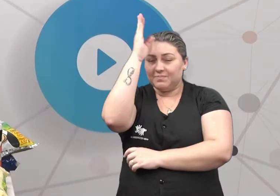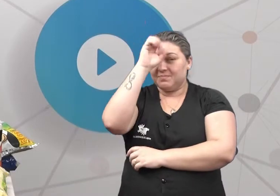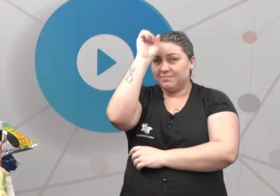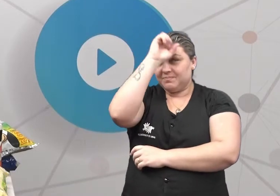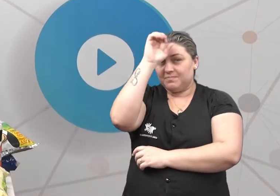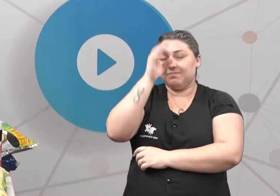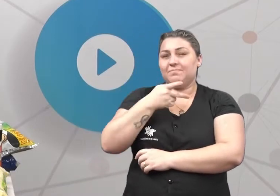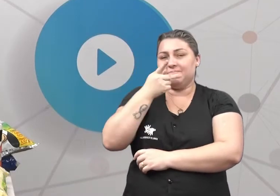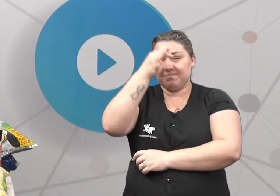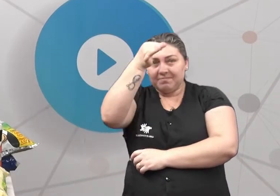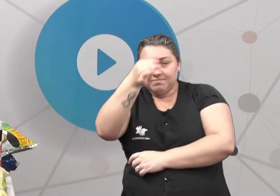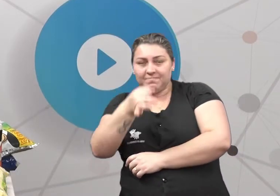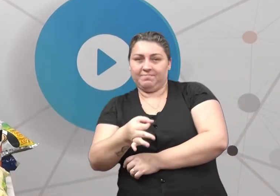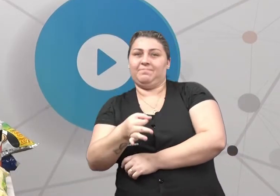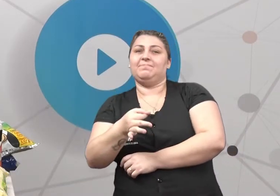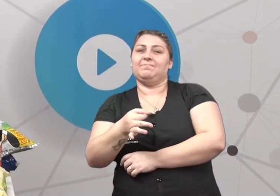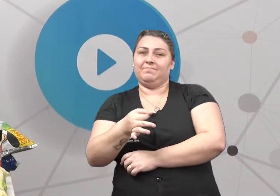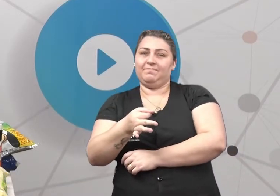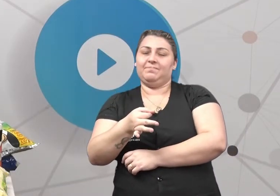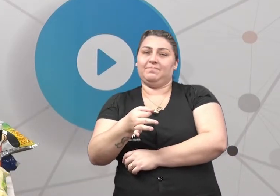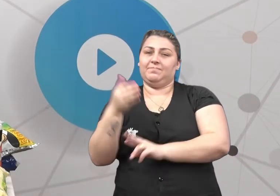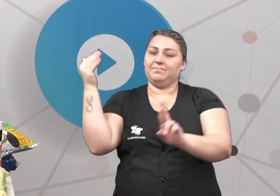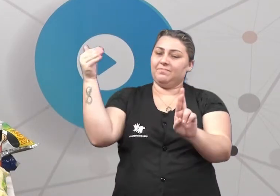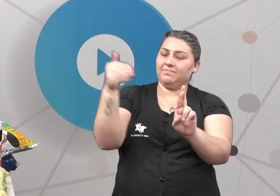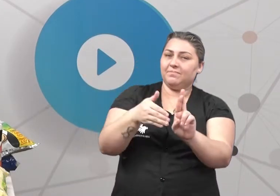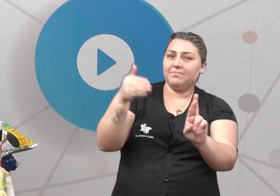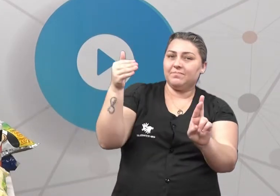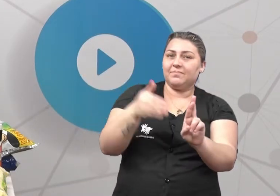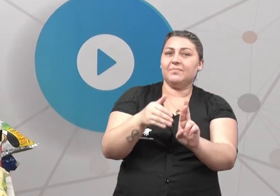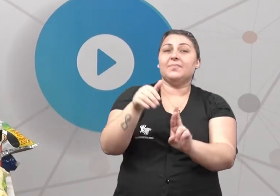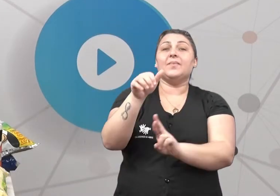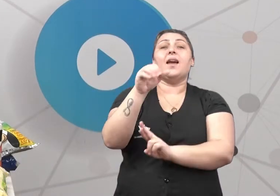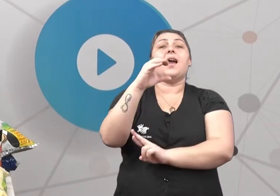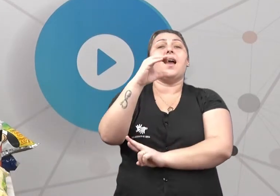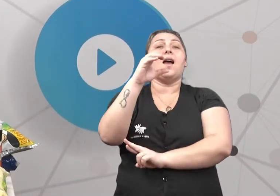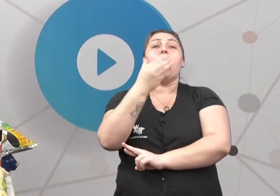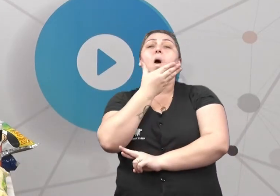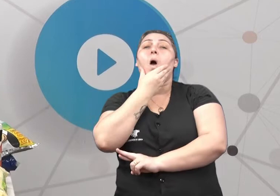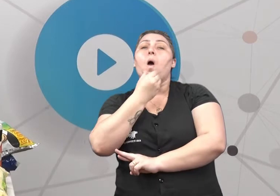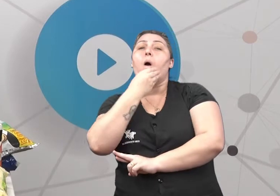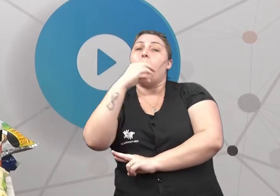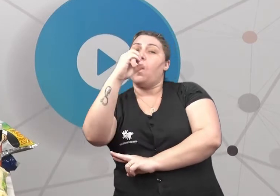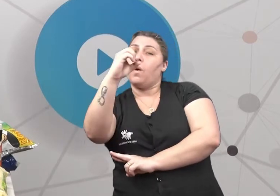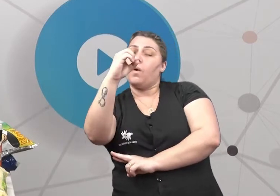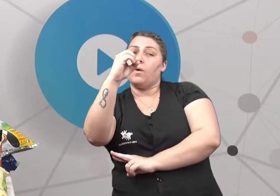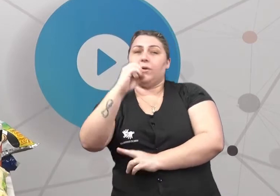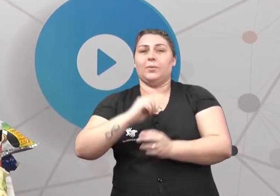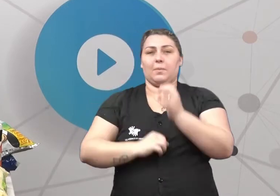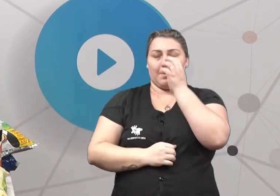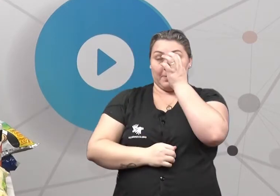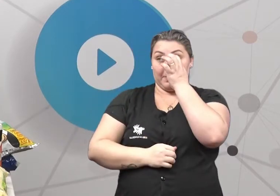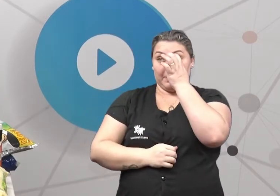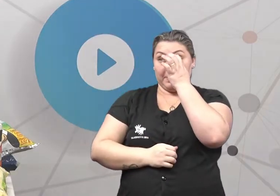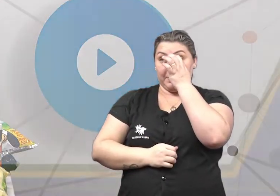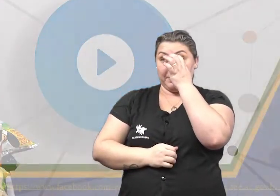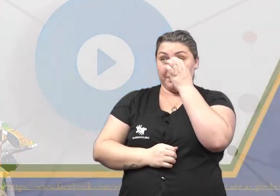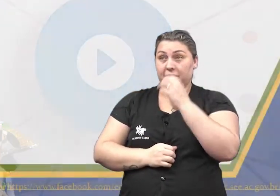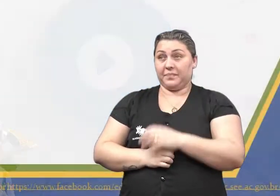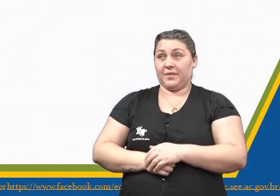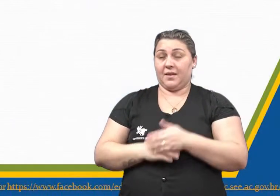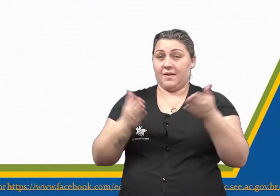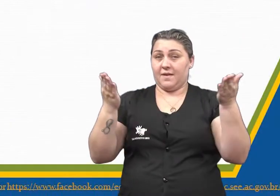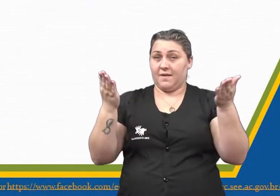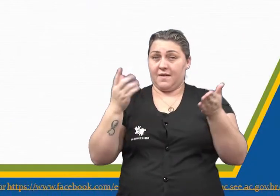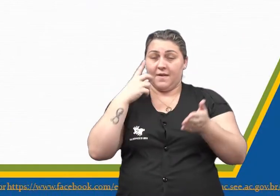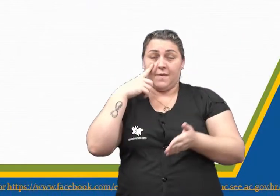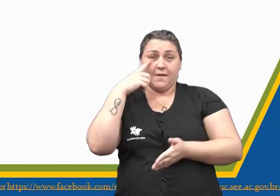falar certinho quando você estiver se referindo ao grama, né? A uma unidade de medida. Veja